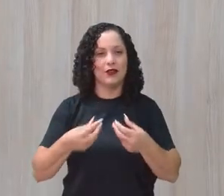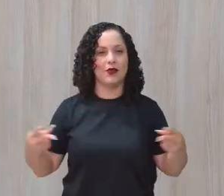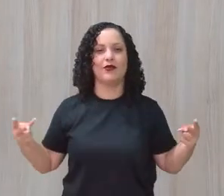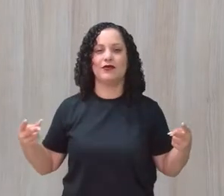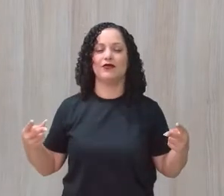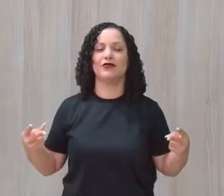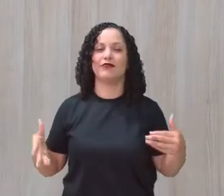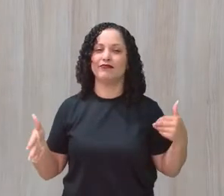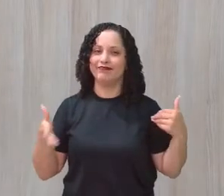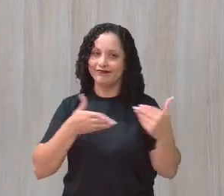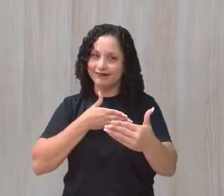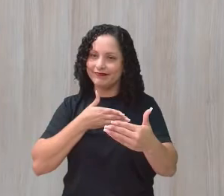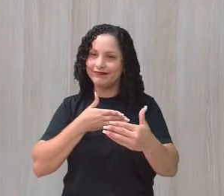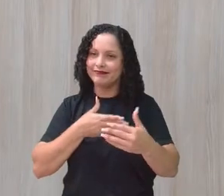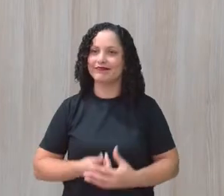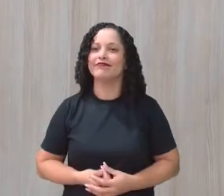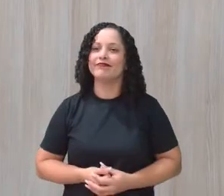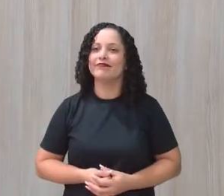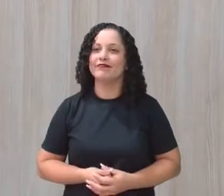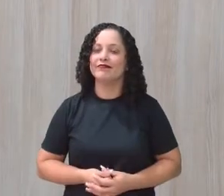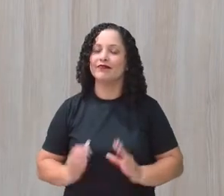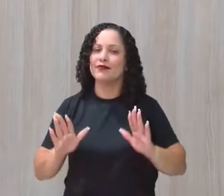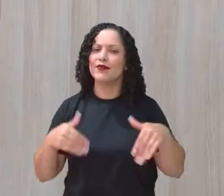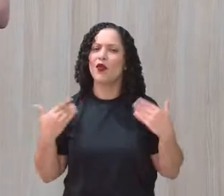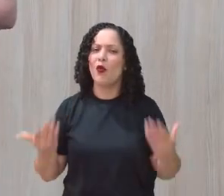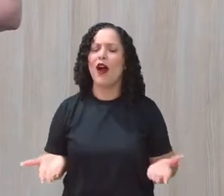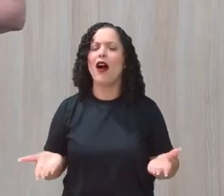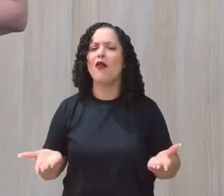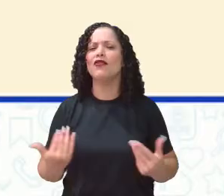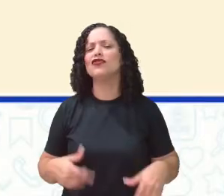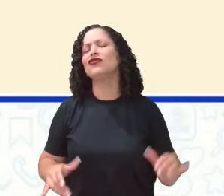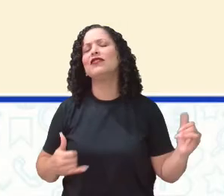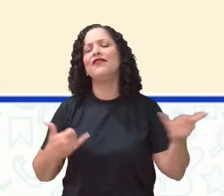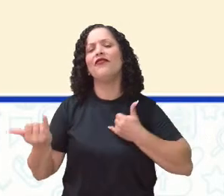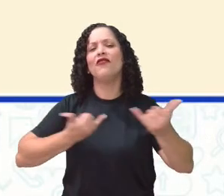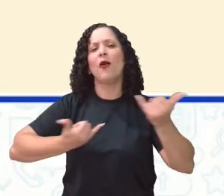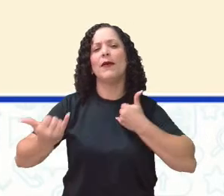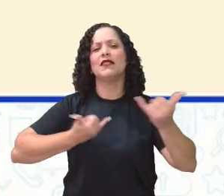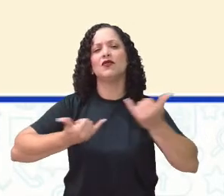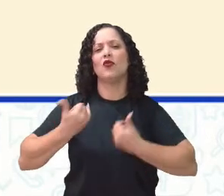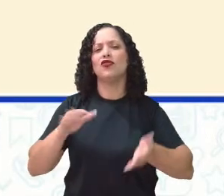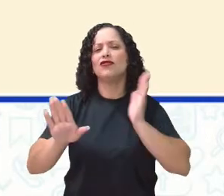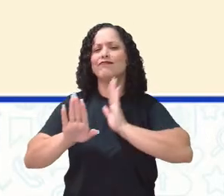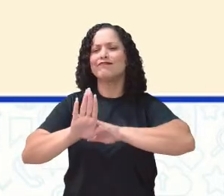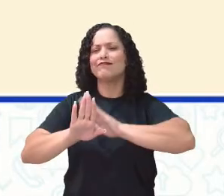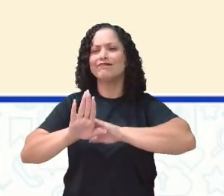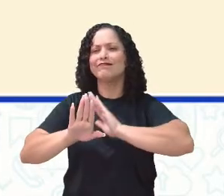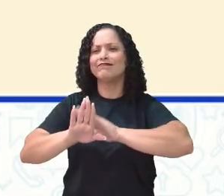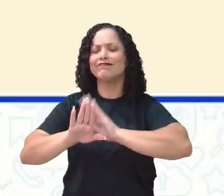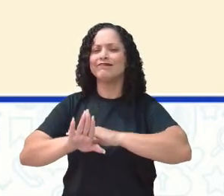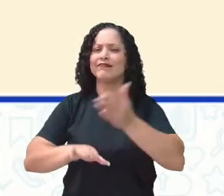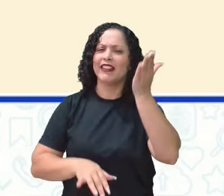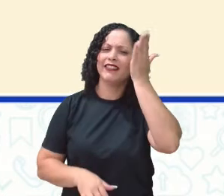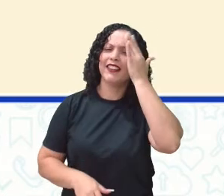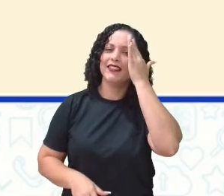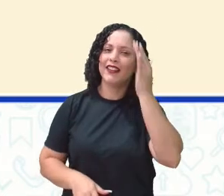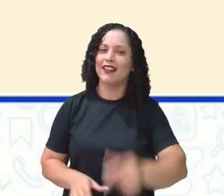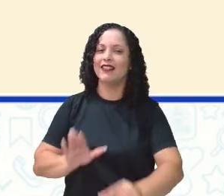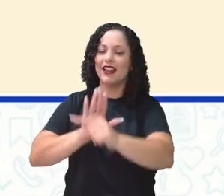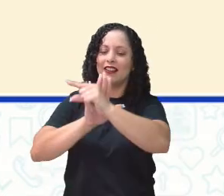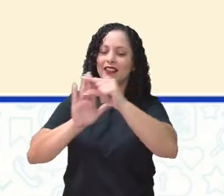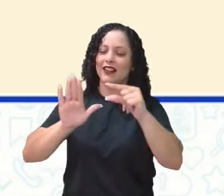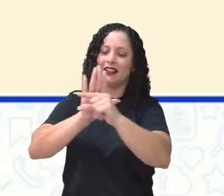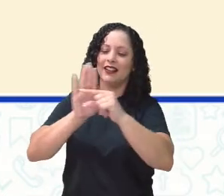vamos avançando. Quais as informações implícitas necessárias para compreender a tirinha? Então,